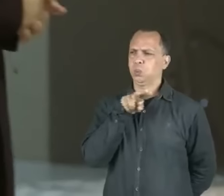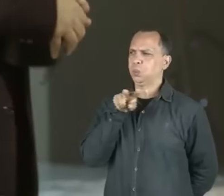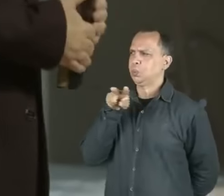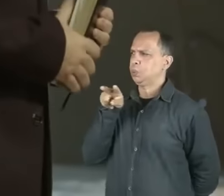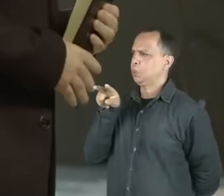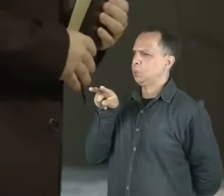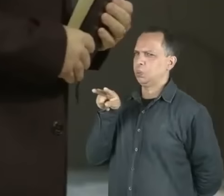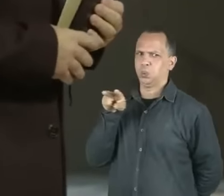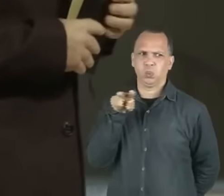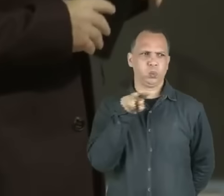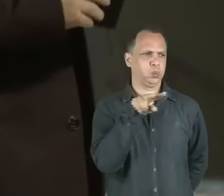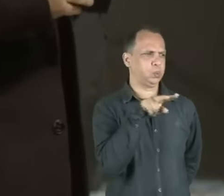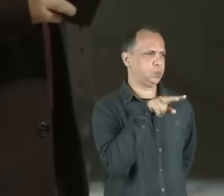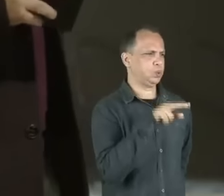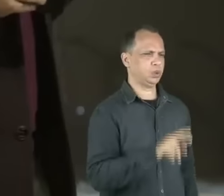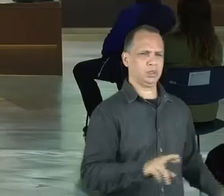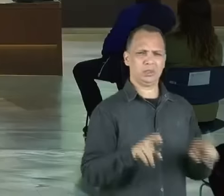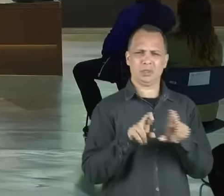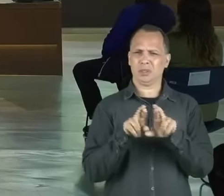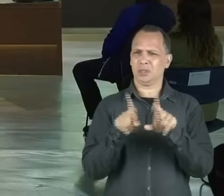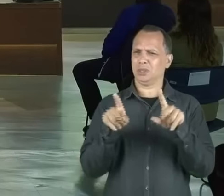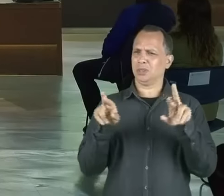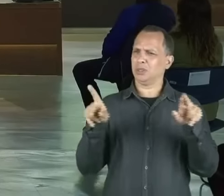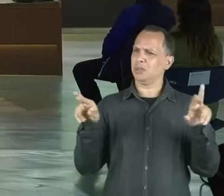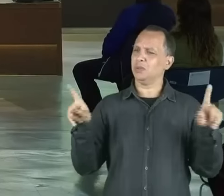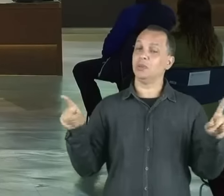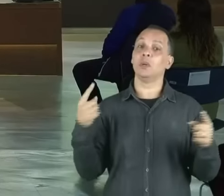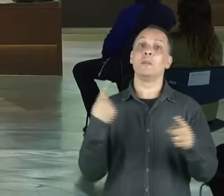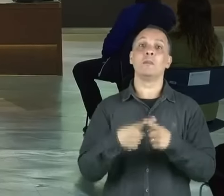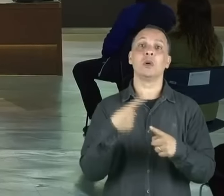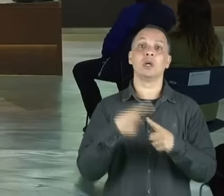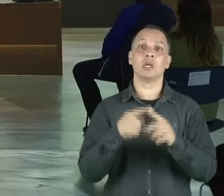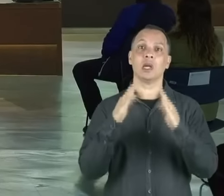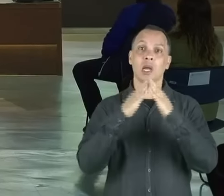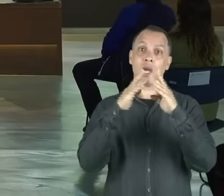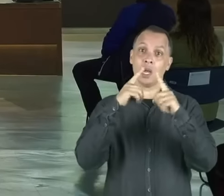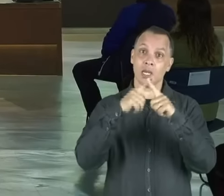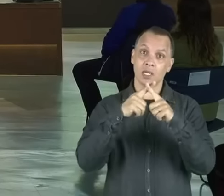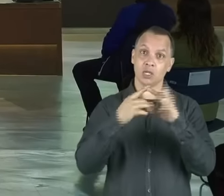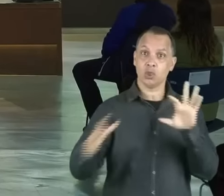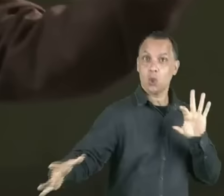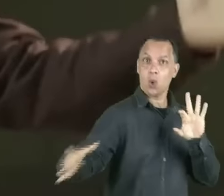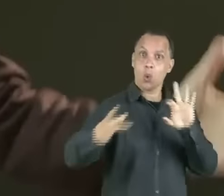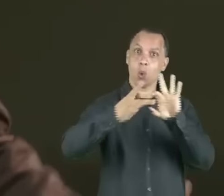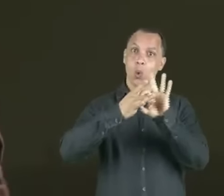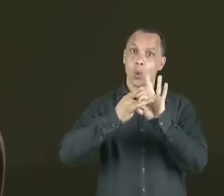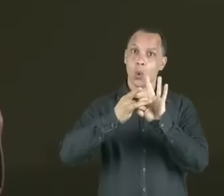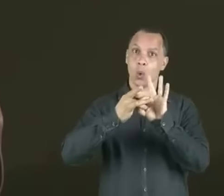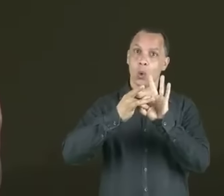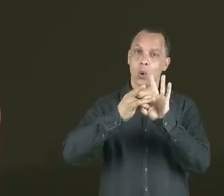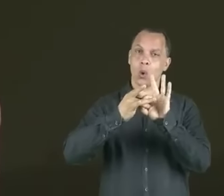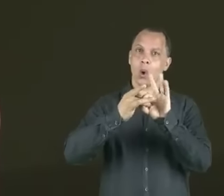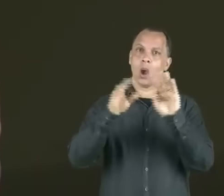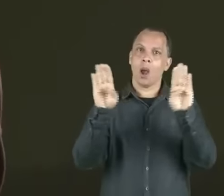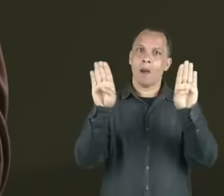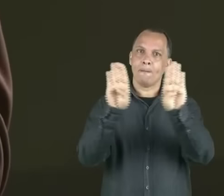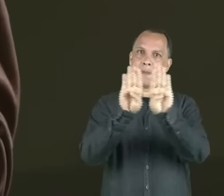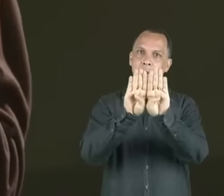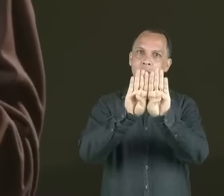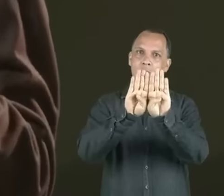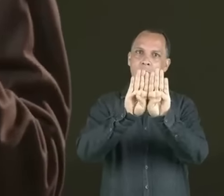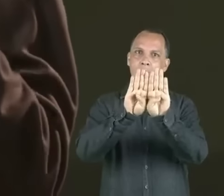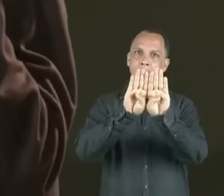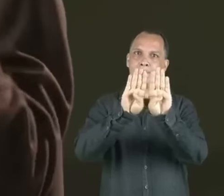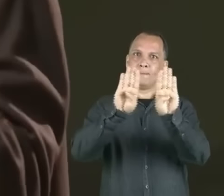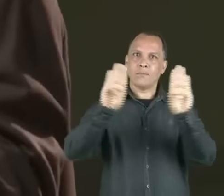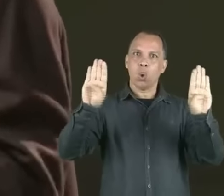como igreja desse jeito igreja o ambiente está acompanhando de encontro onde as portas estão abertas e quando